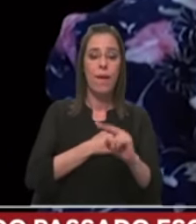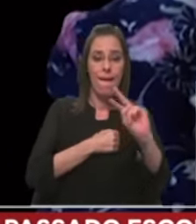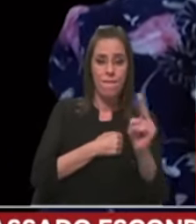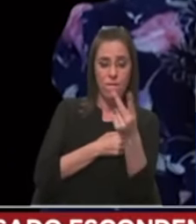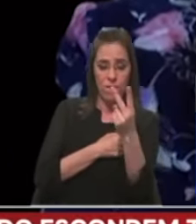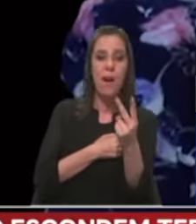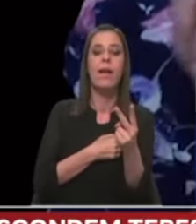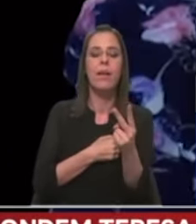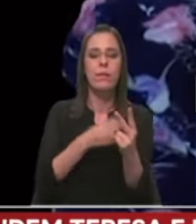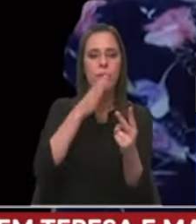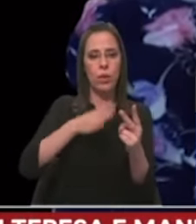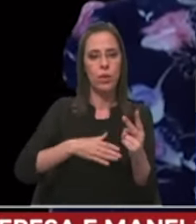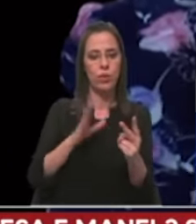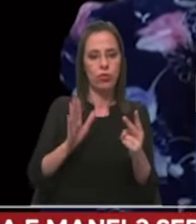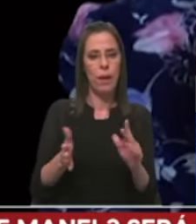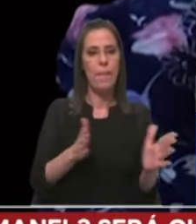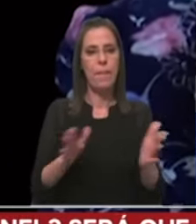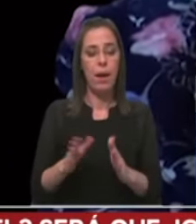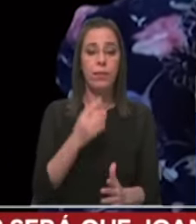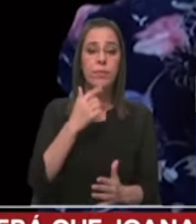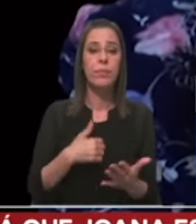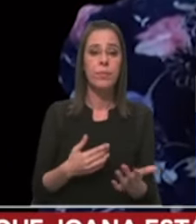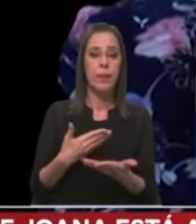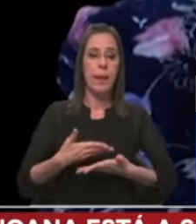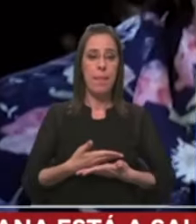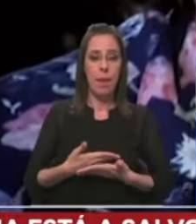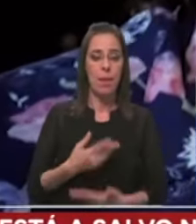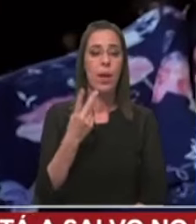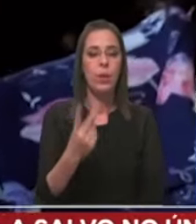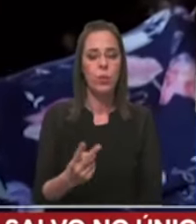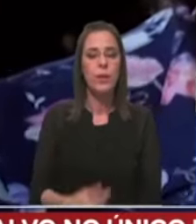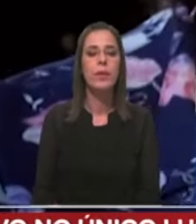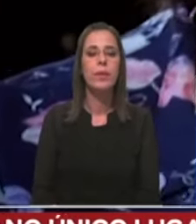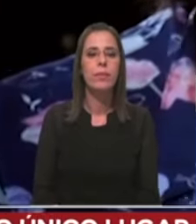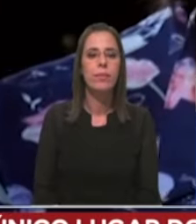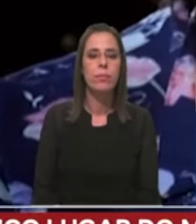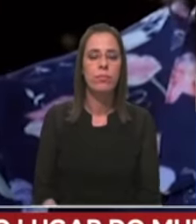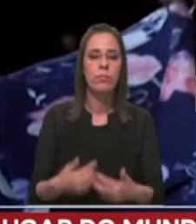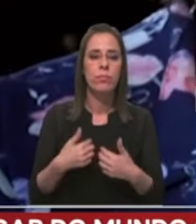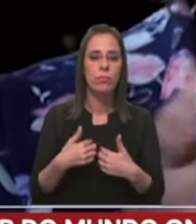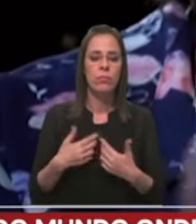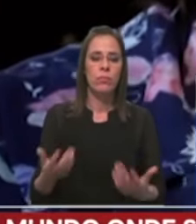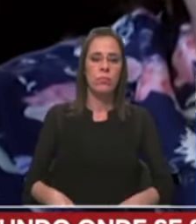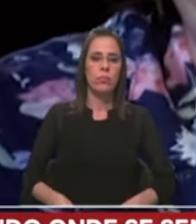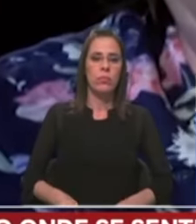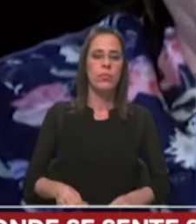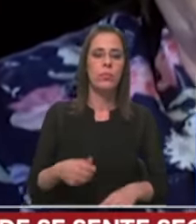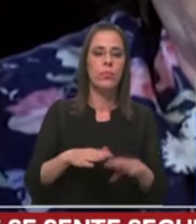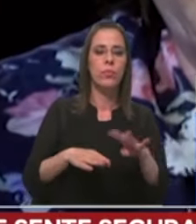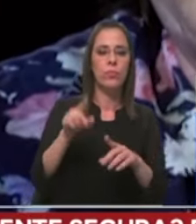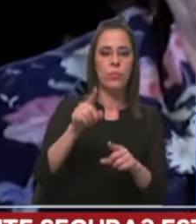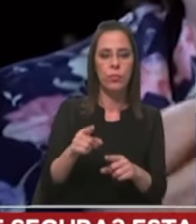Sentia dois corações. E já me tinha dado mais ou menos um anúncio que eram dois bebés. Depois, como eu andava aqui a fazer